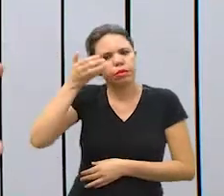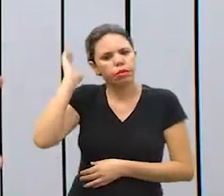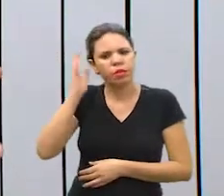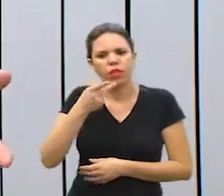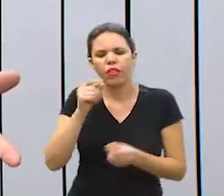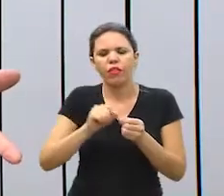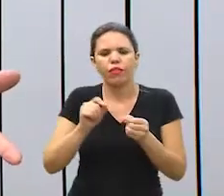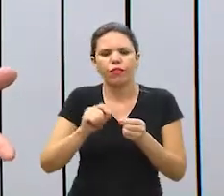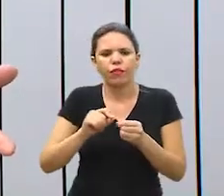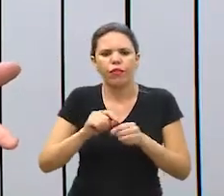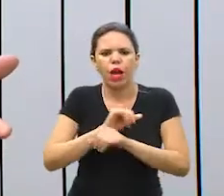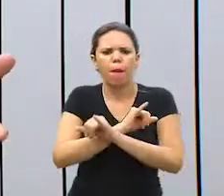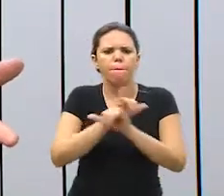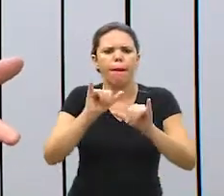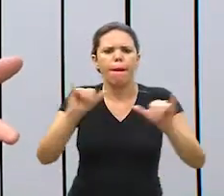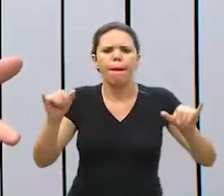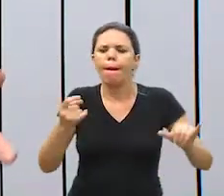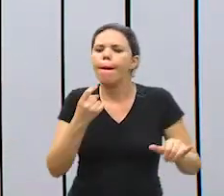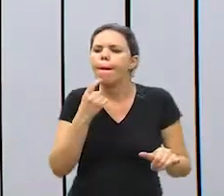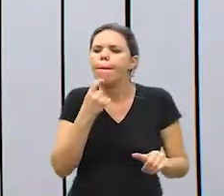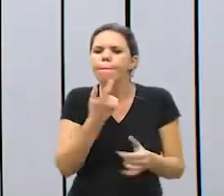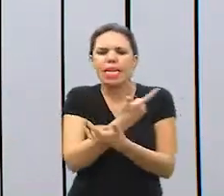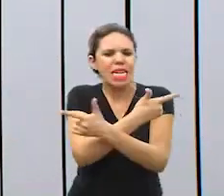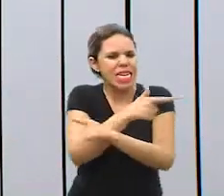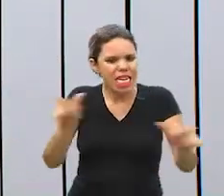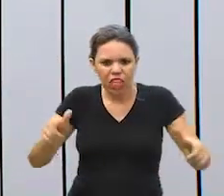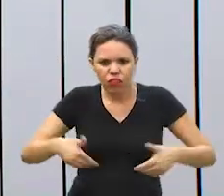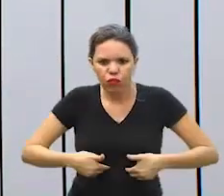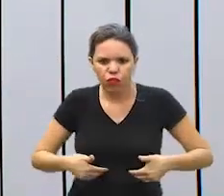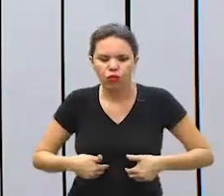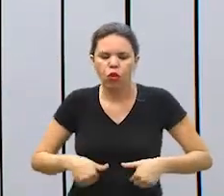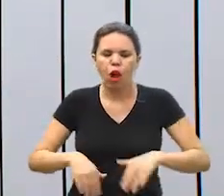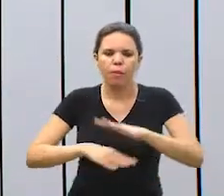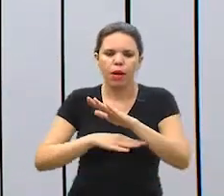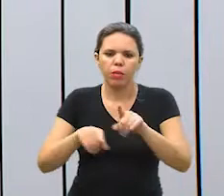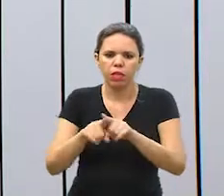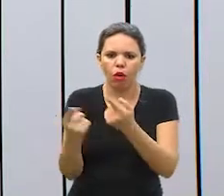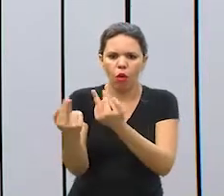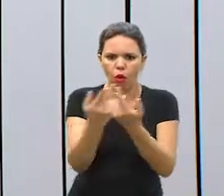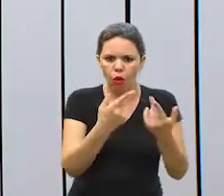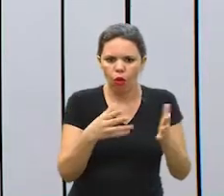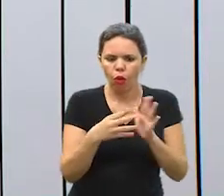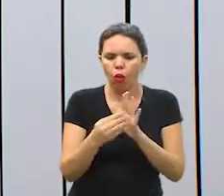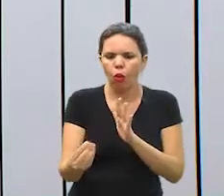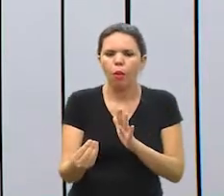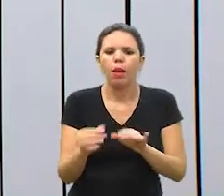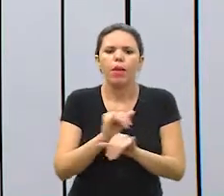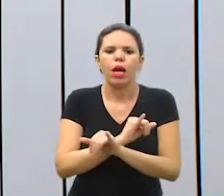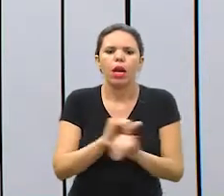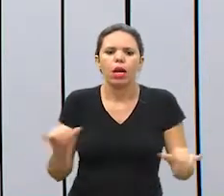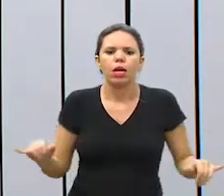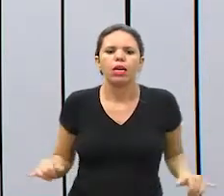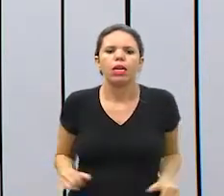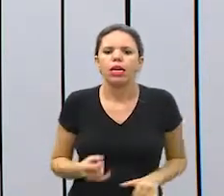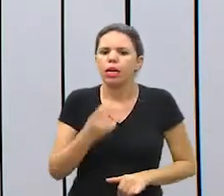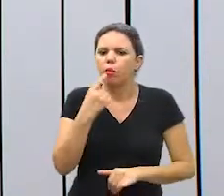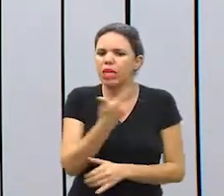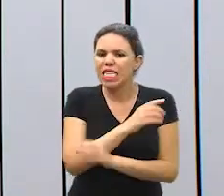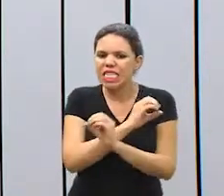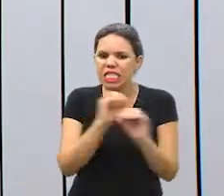está fazendo lá uma campanha Campinas Sem Fome, a Câmara Municipal está fazendo também a Campinas Sem Fome, entre